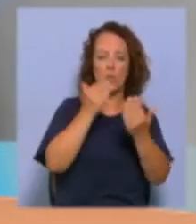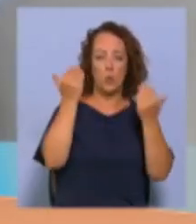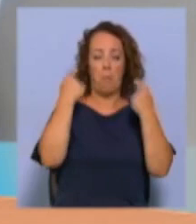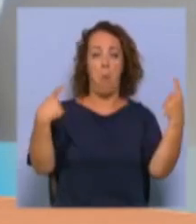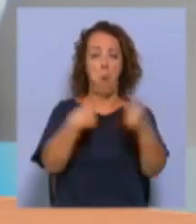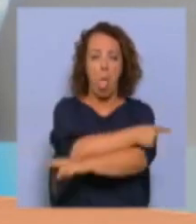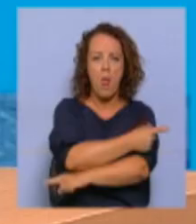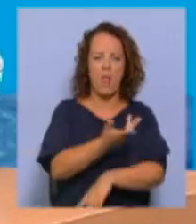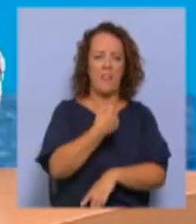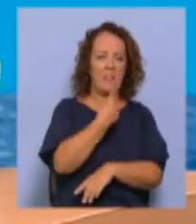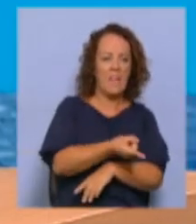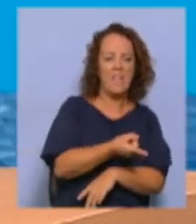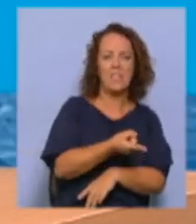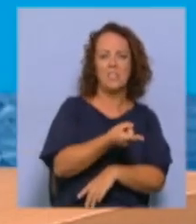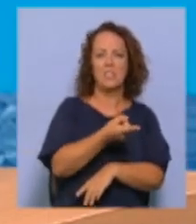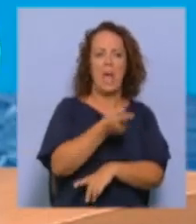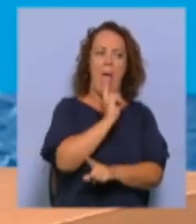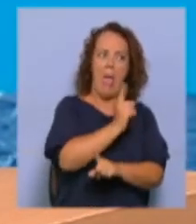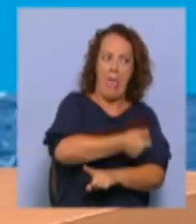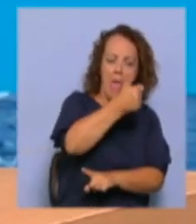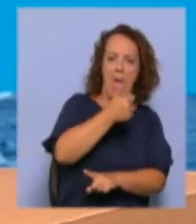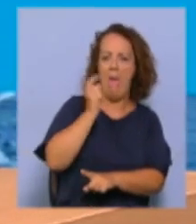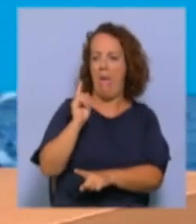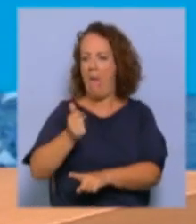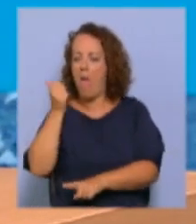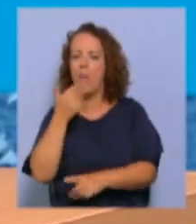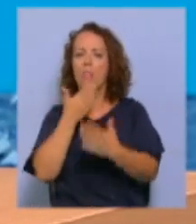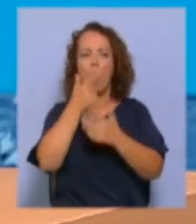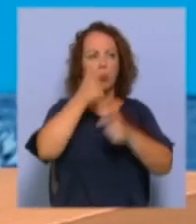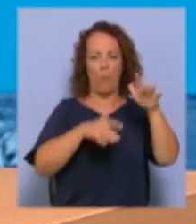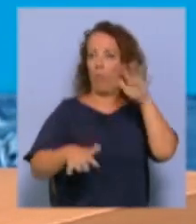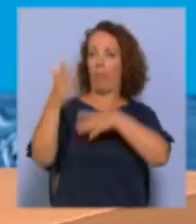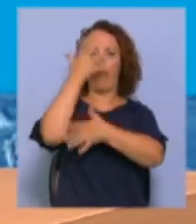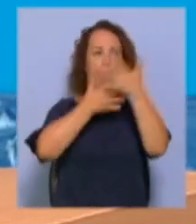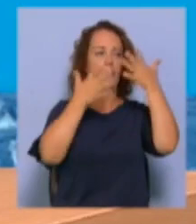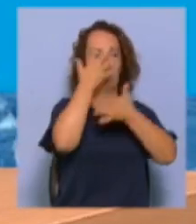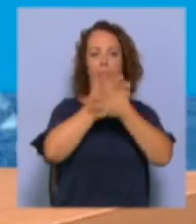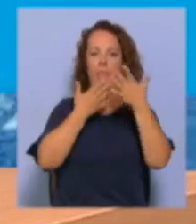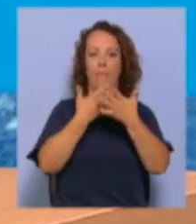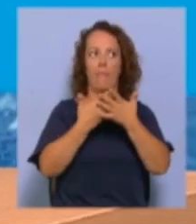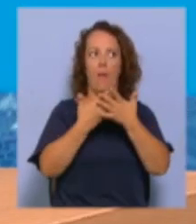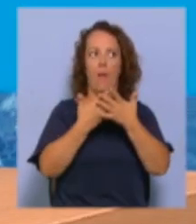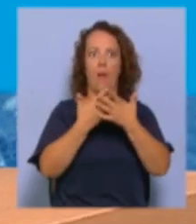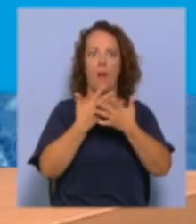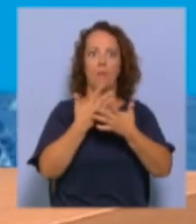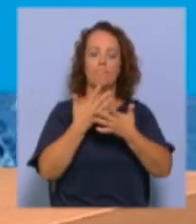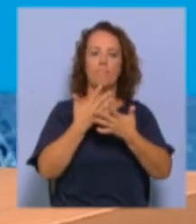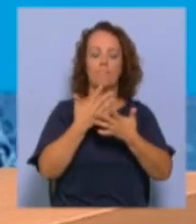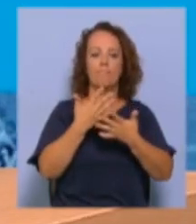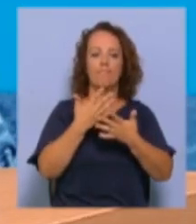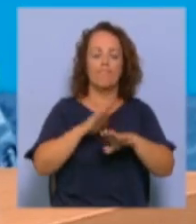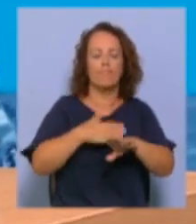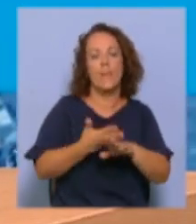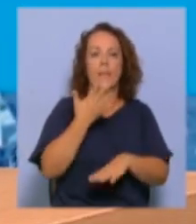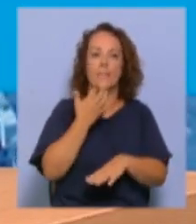tanta forma que se diz do jeito A, do jeito B, acabam por baralhar as próprias pessoas e, portanto, naturalmente, criarem-lhes alguns sentimentos de insegurança.